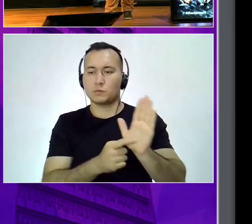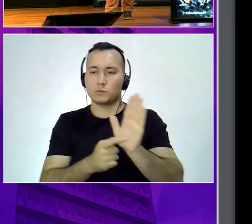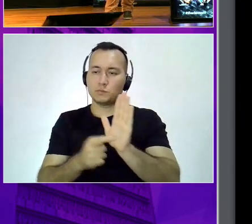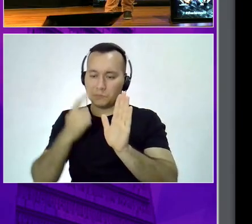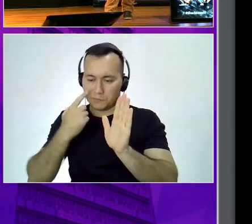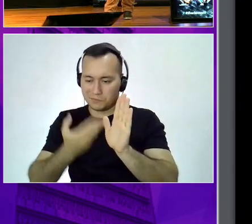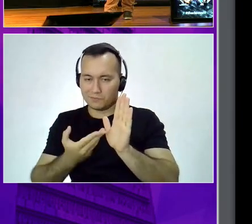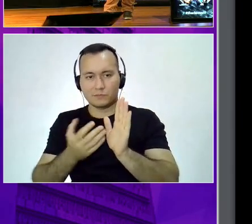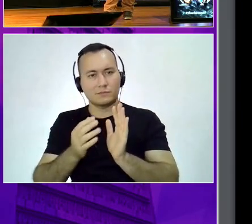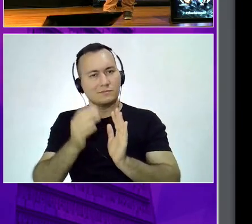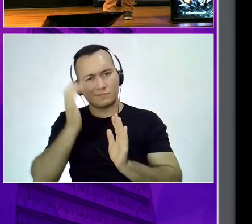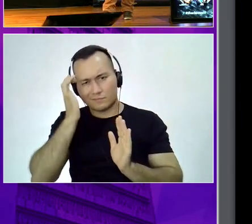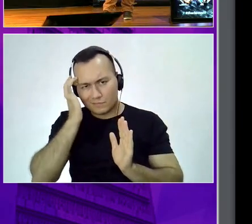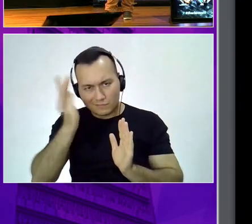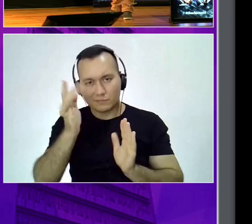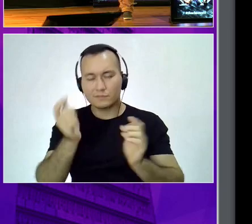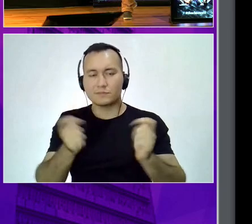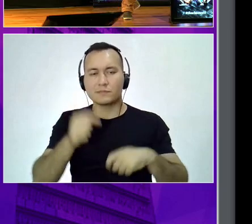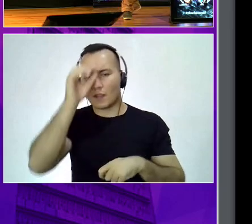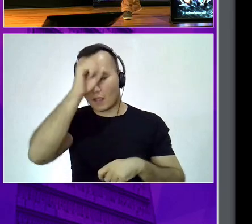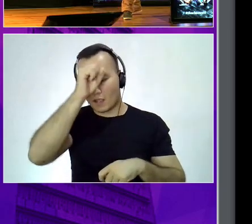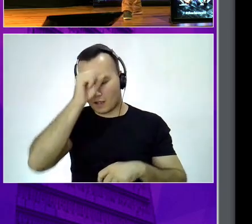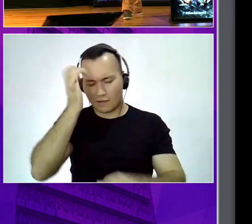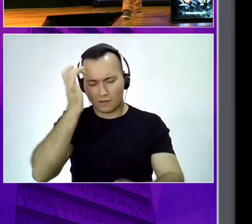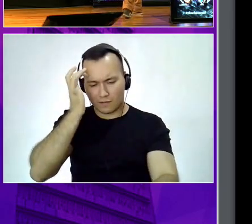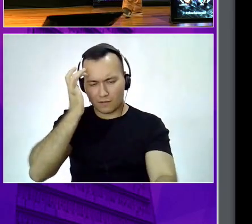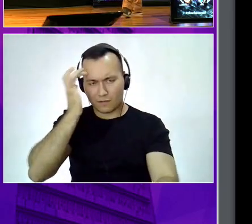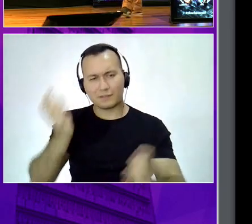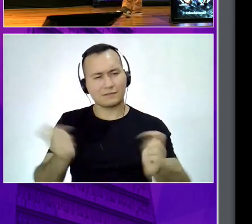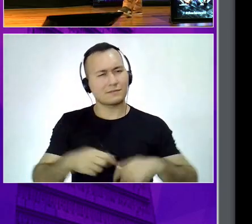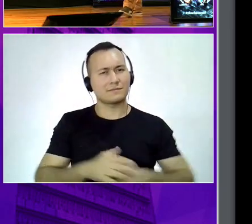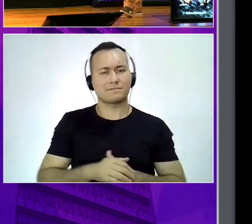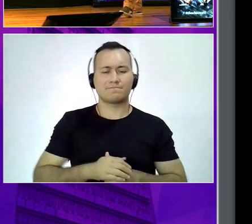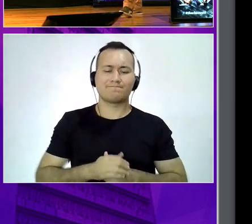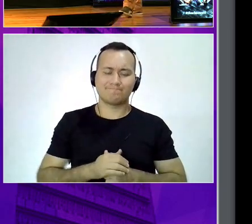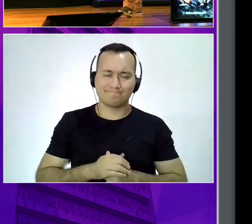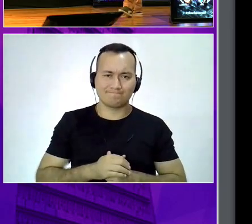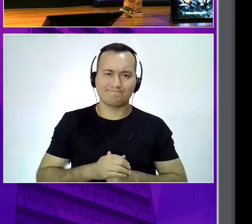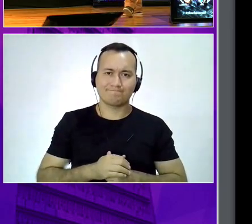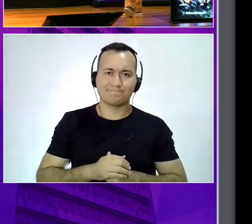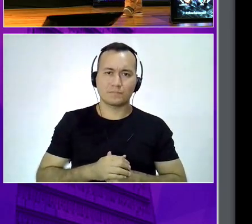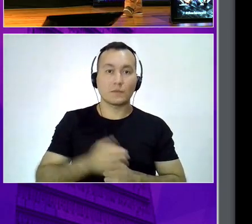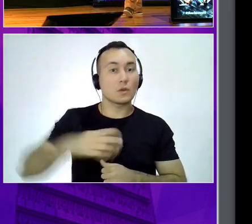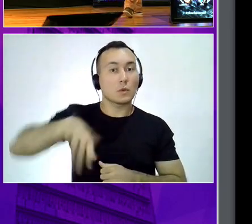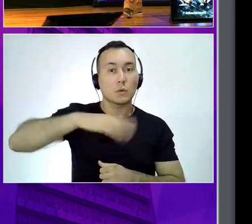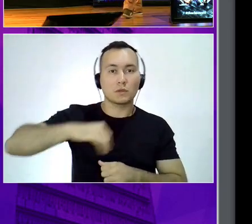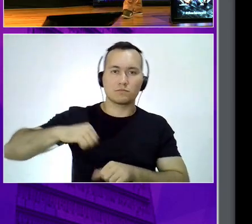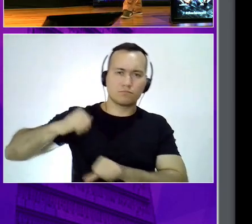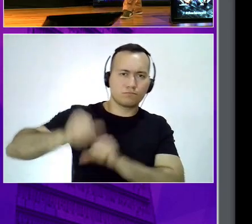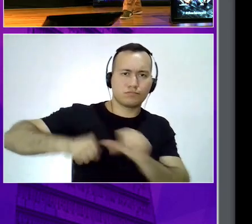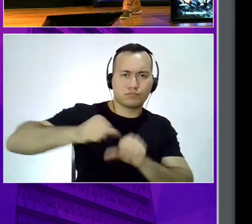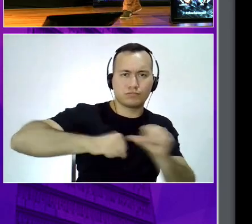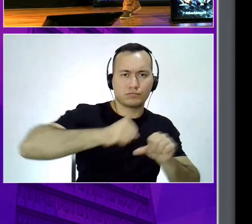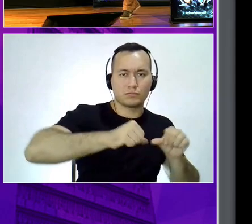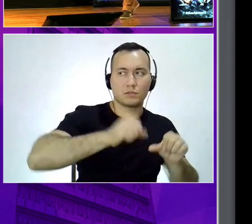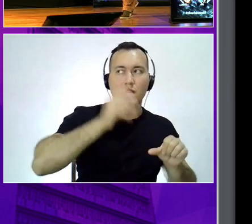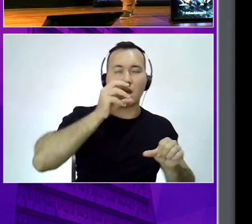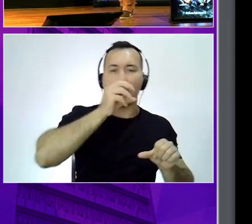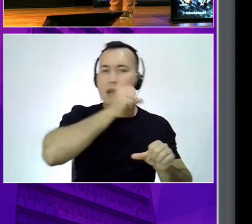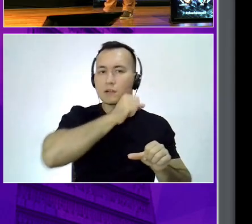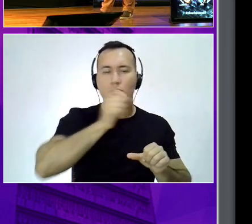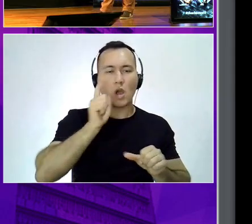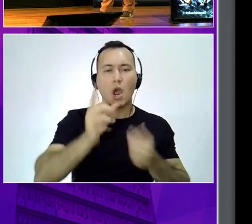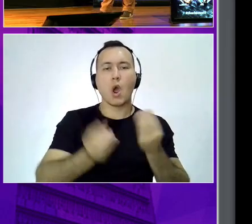vocês, trazendo nesse canvas do poder oculto, né, como impulsionar mudanças reprimidas. E o que são isso, né? O que